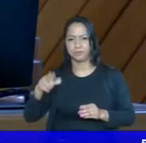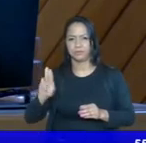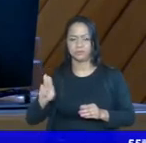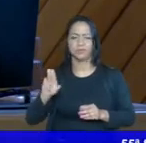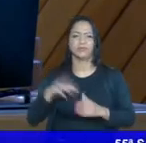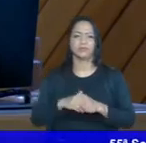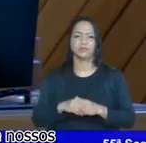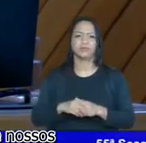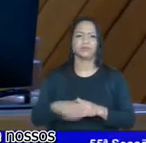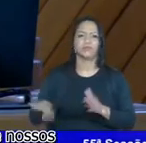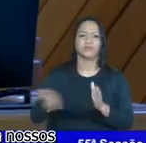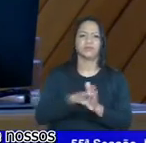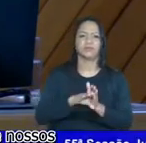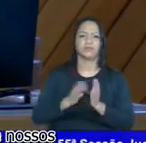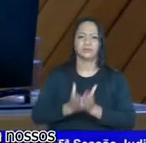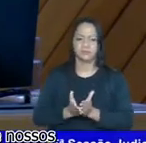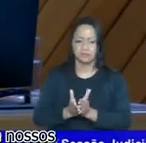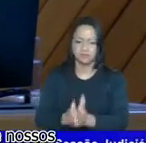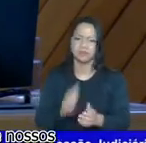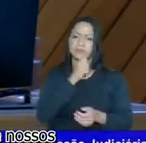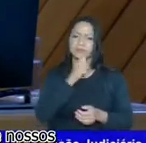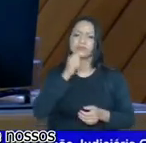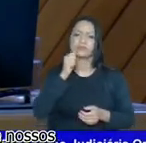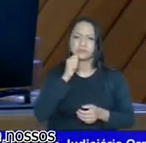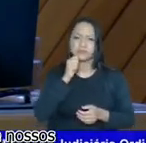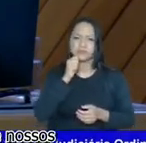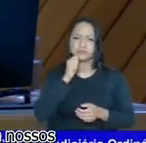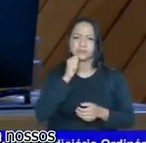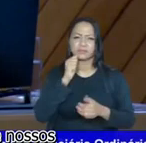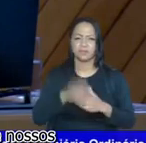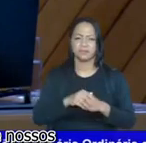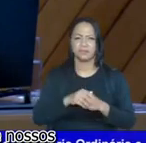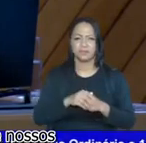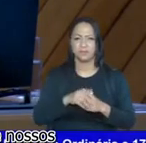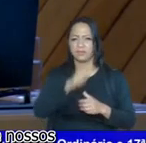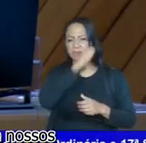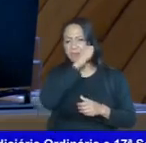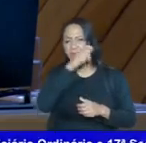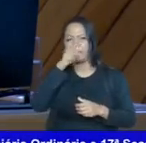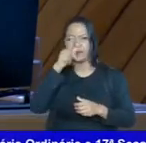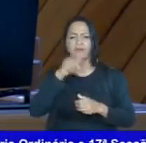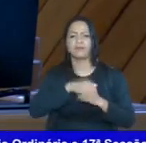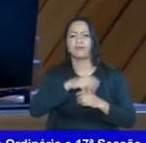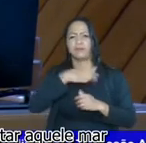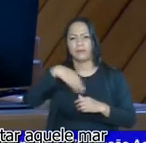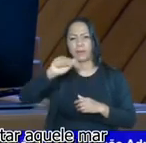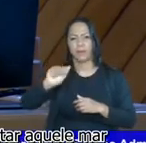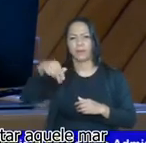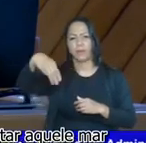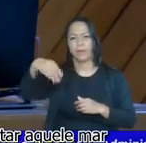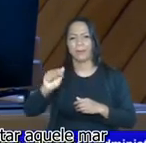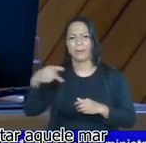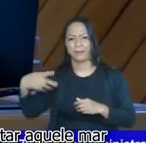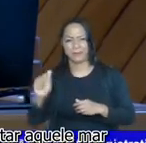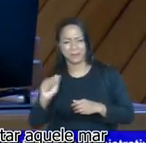Sucuriju? Você tem que sair daqui de Macapá para ir para o Amapá. Chega no Amapá, ele